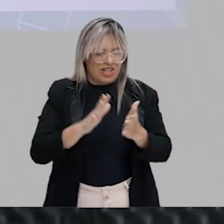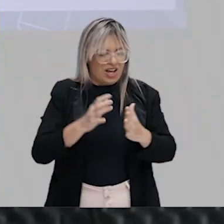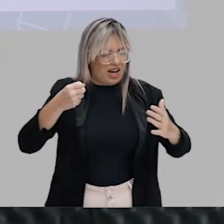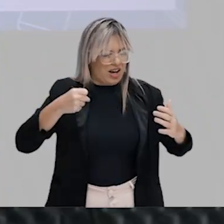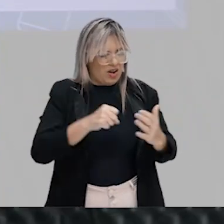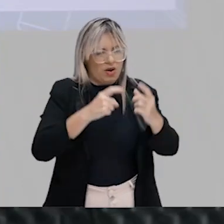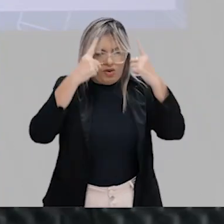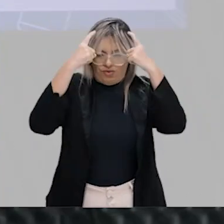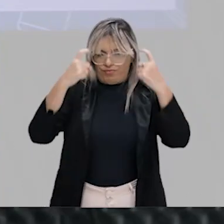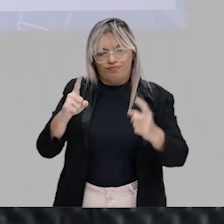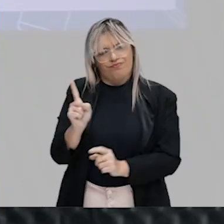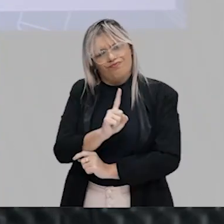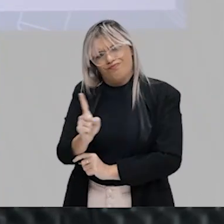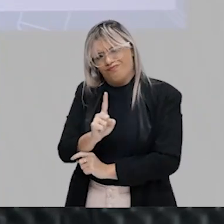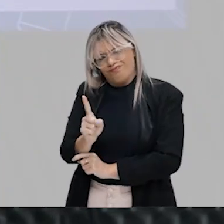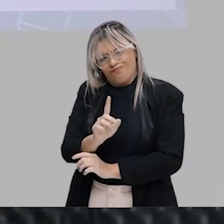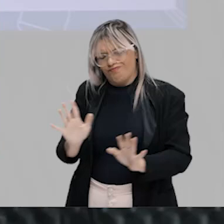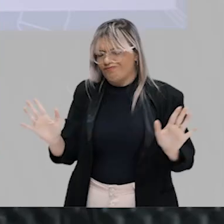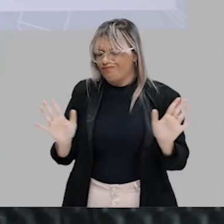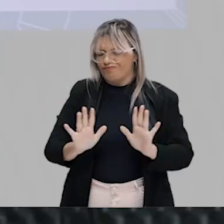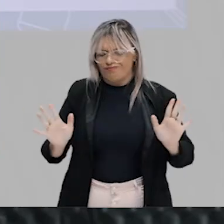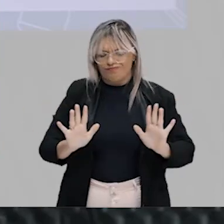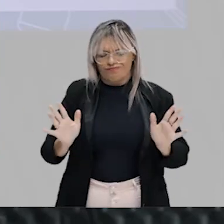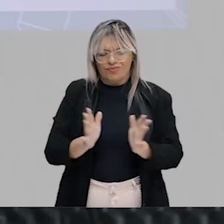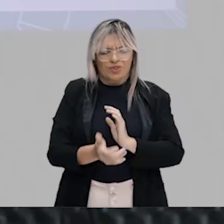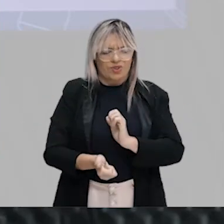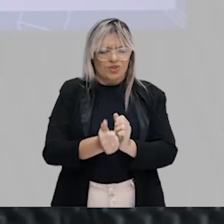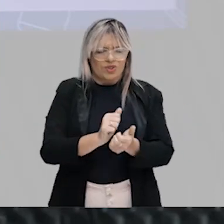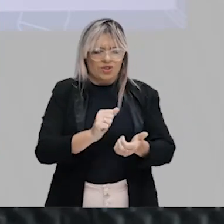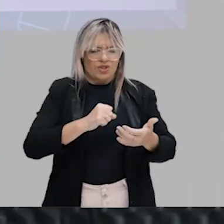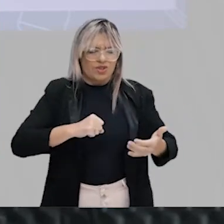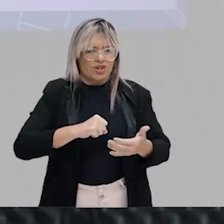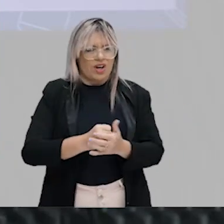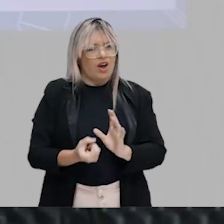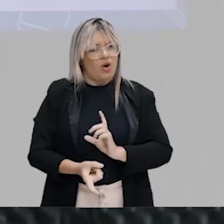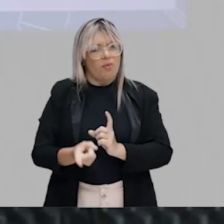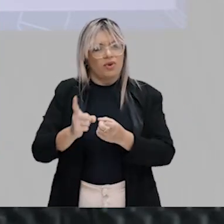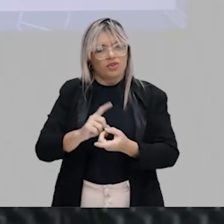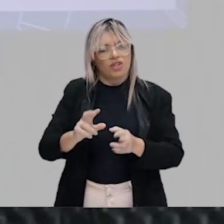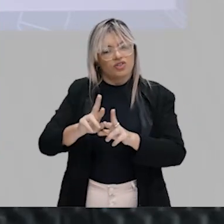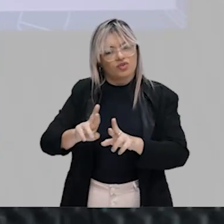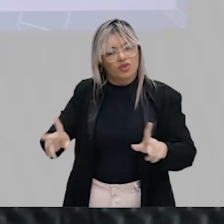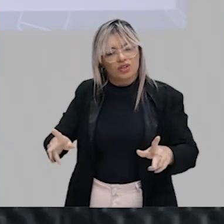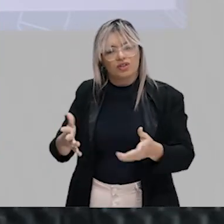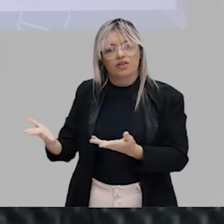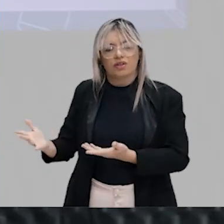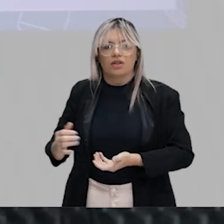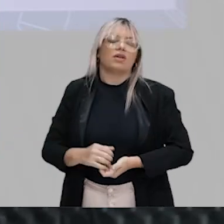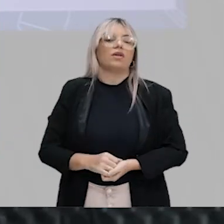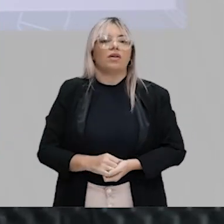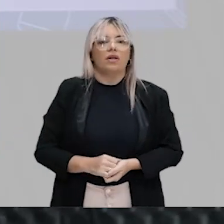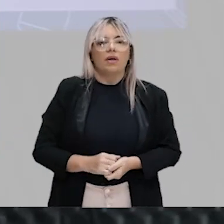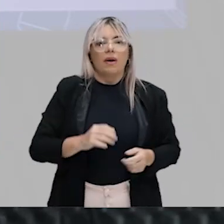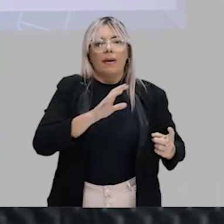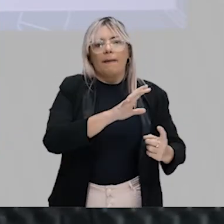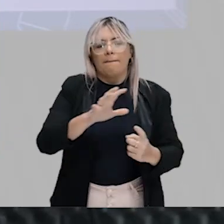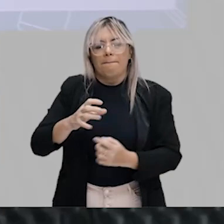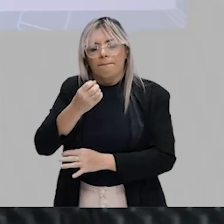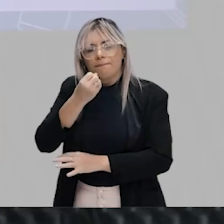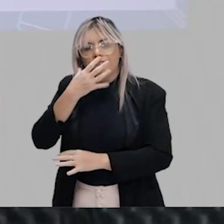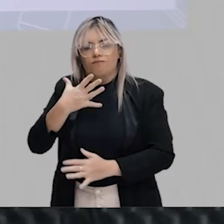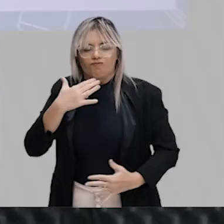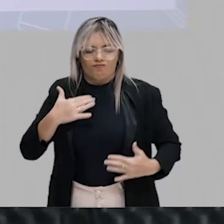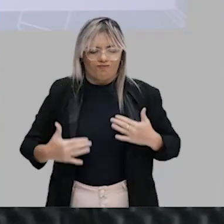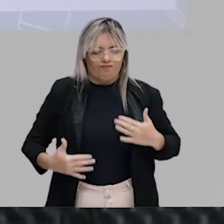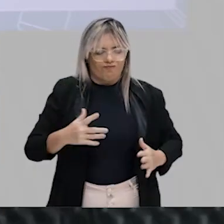violento. As artes marciais, ao contrário de que muitos pensam, ela traz ali uma série de benefícios para